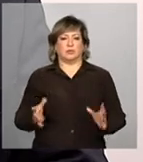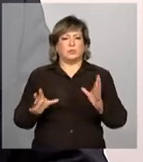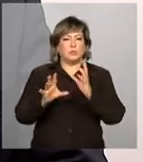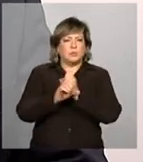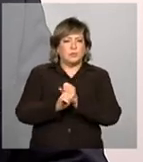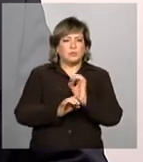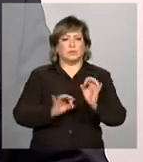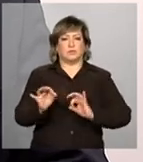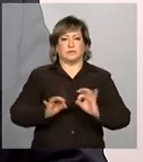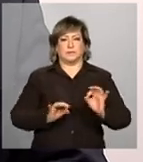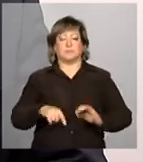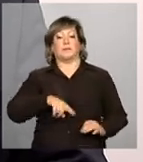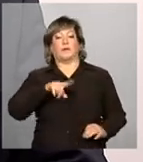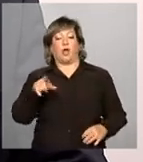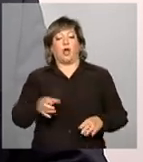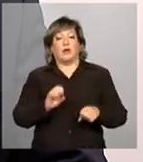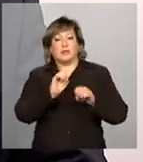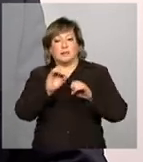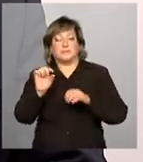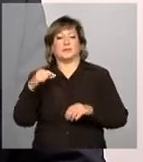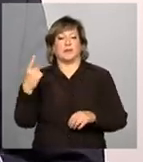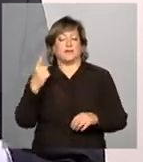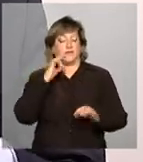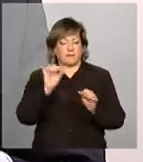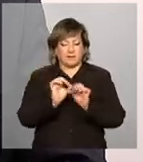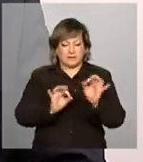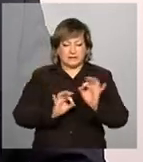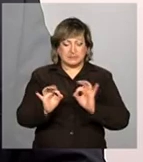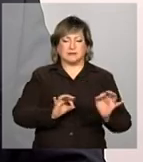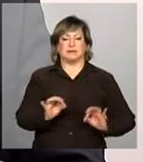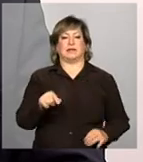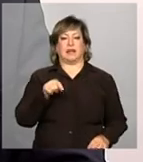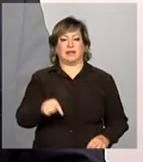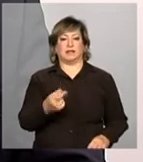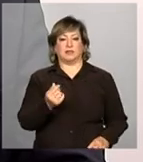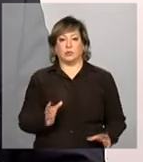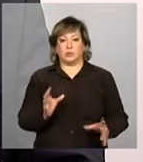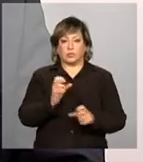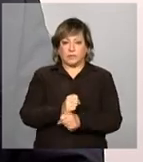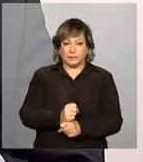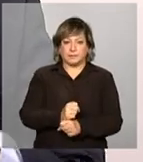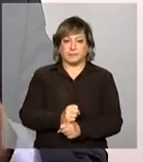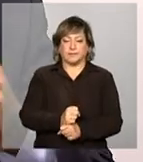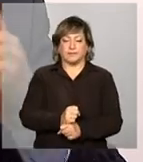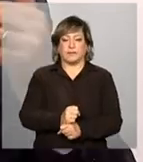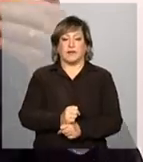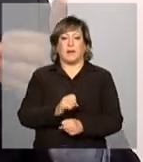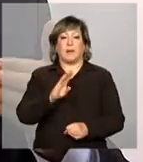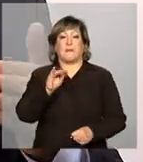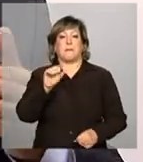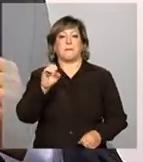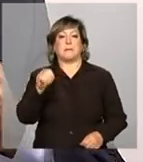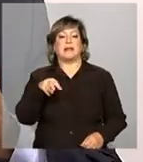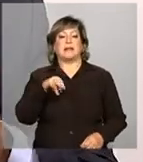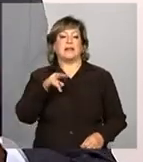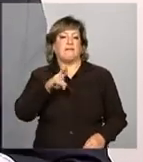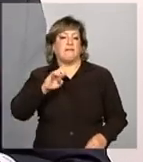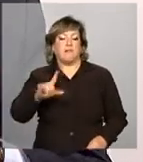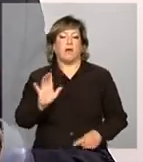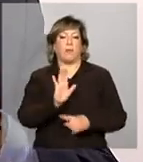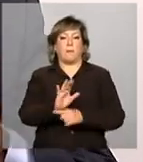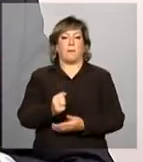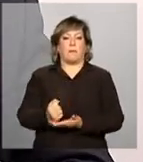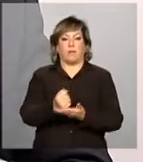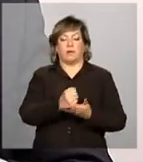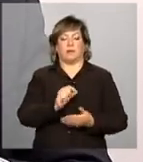a gente orienta que eles elaborem esse orçamento com com base na nos níveis de proteção criando